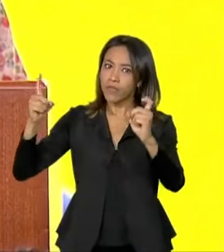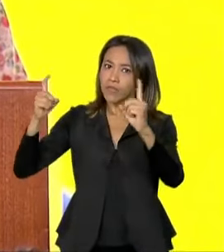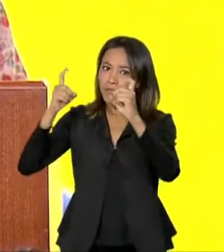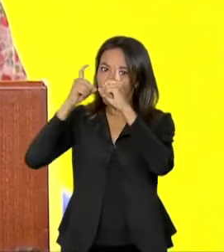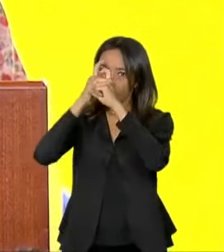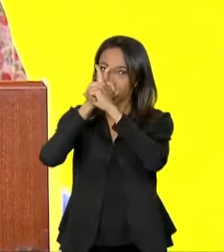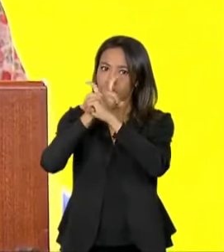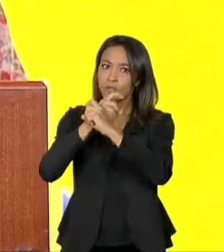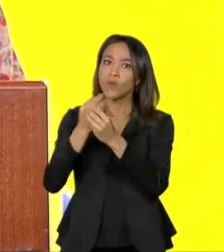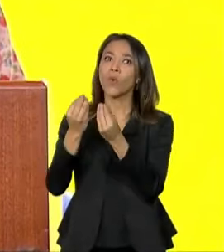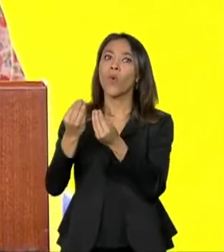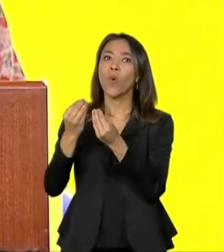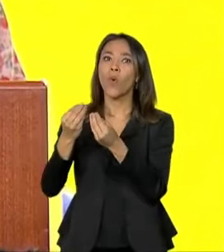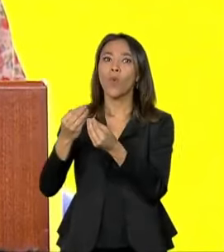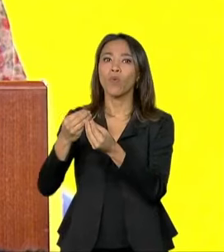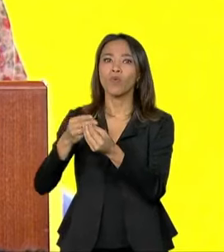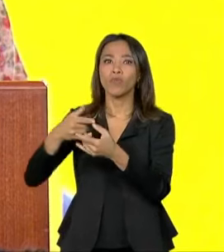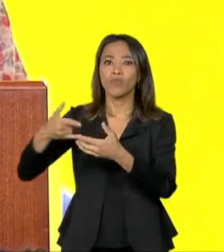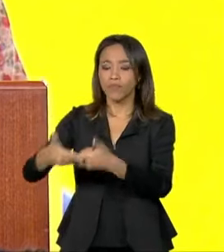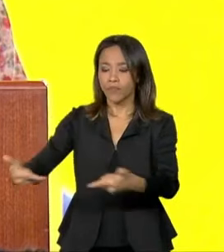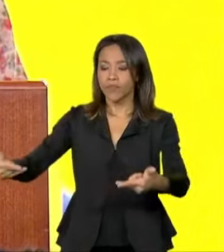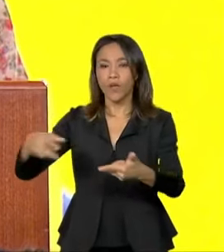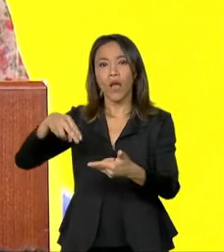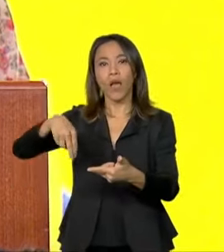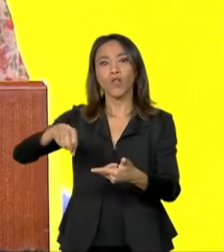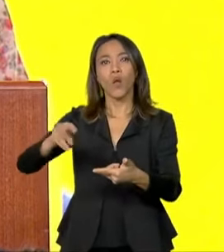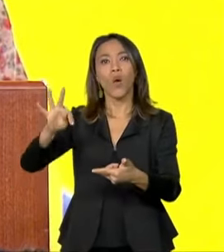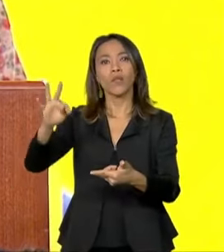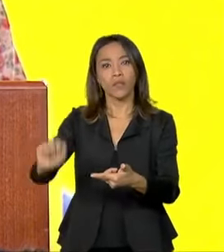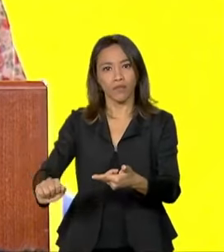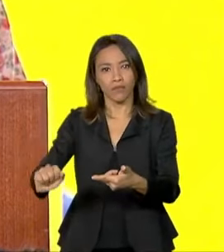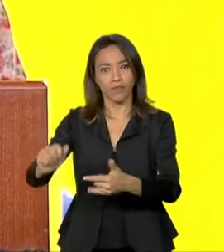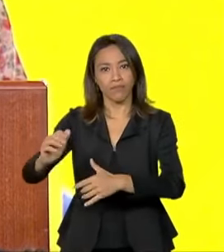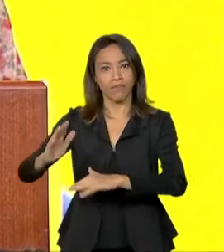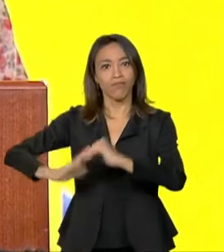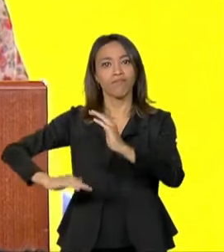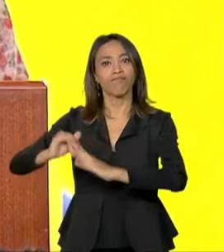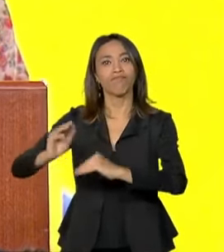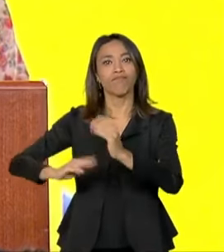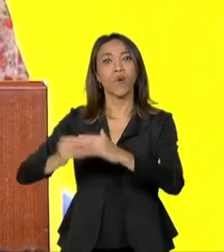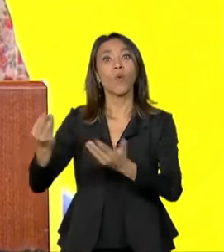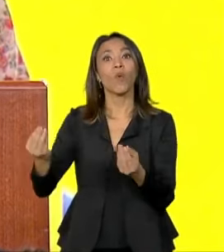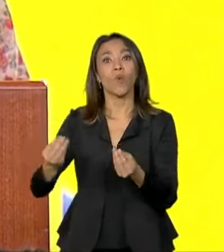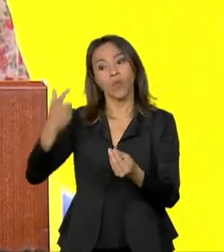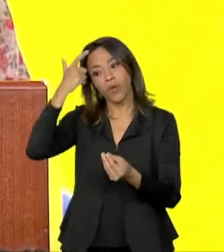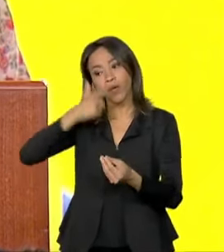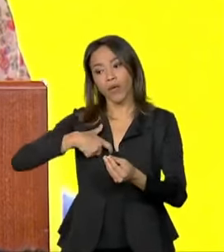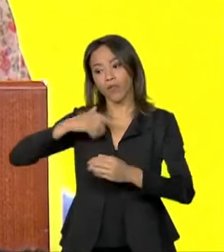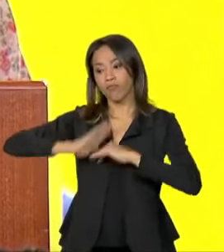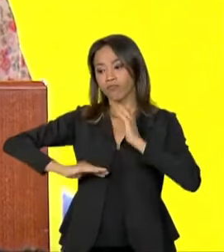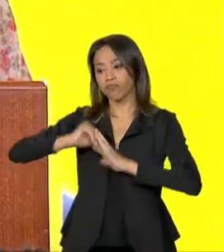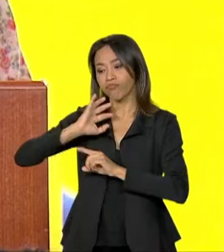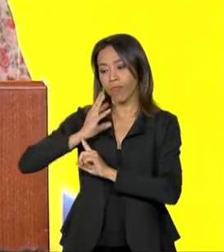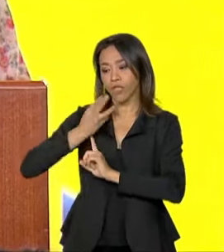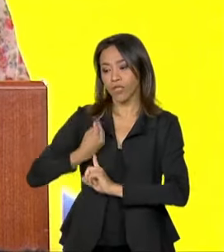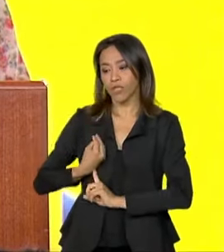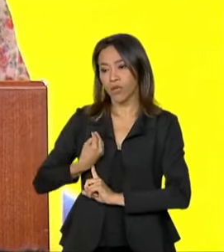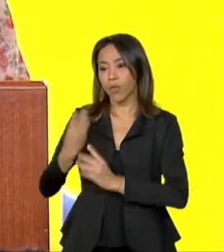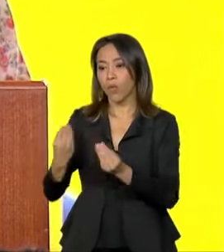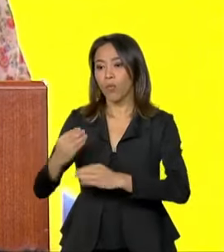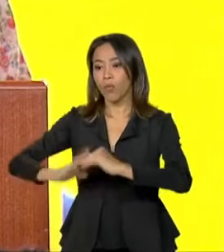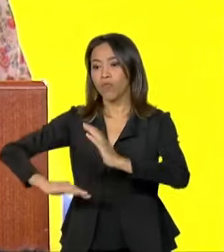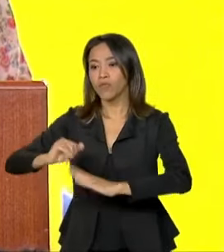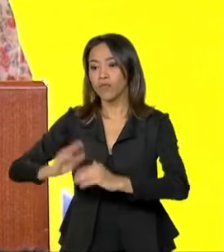dificuldades de tirar nota fiscal com carteira de artesão, porque é mais árduo, mais difícil.